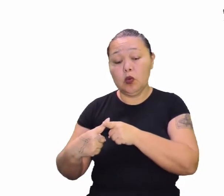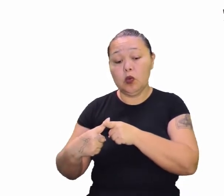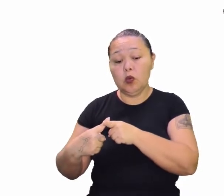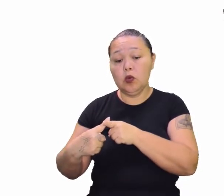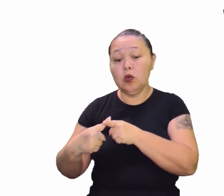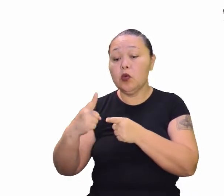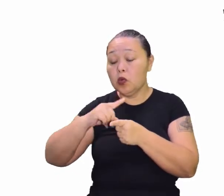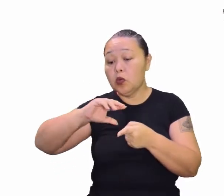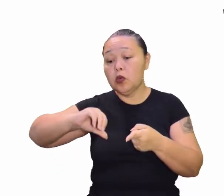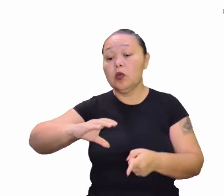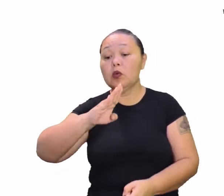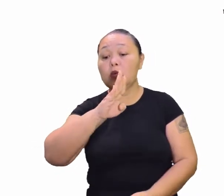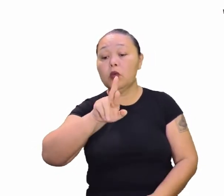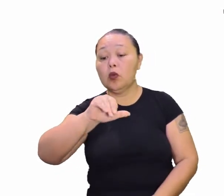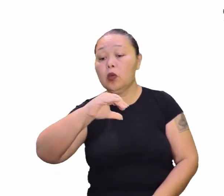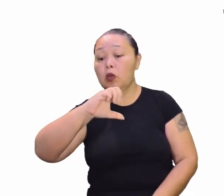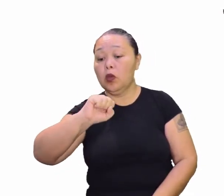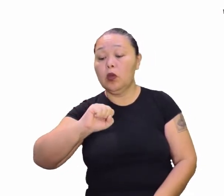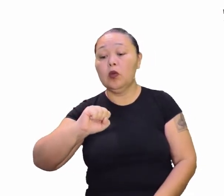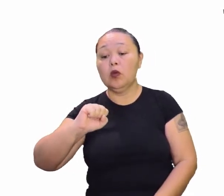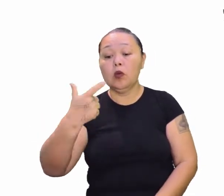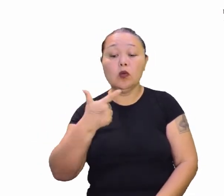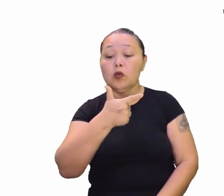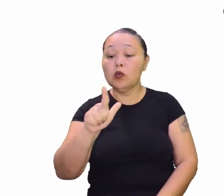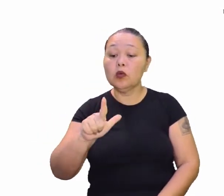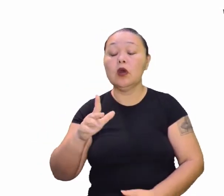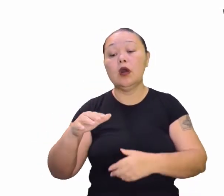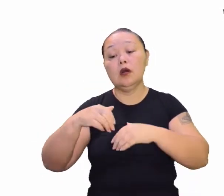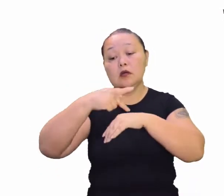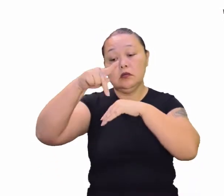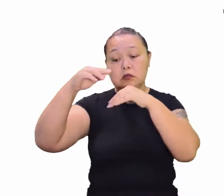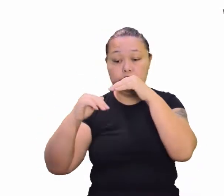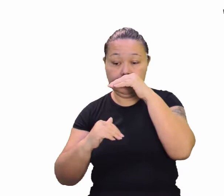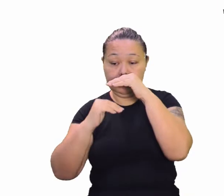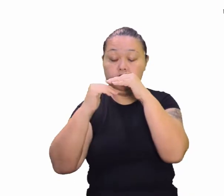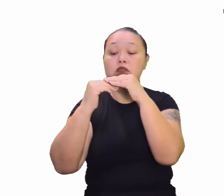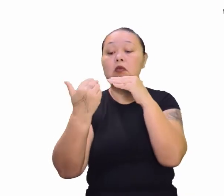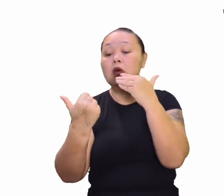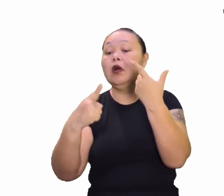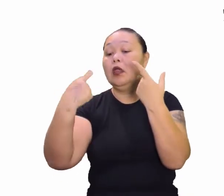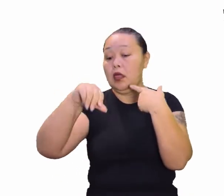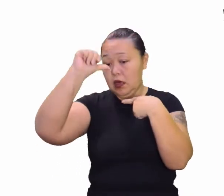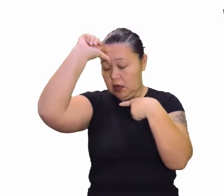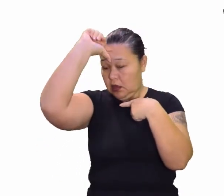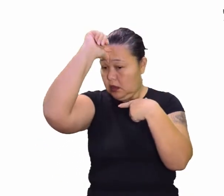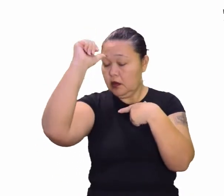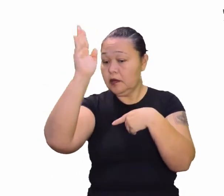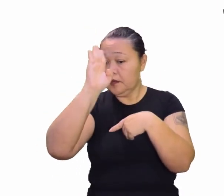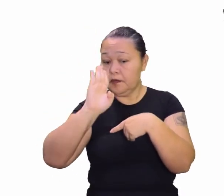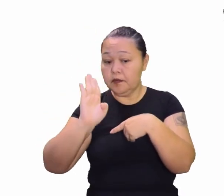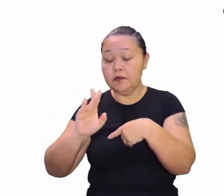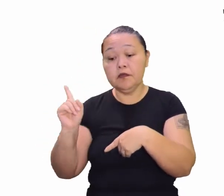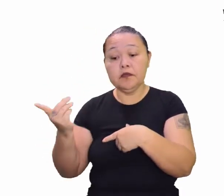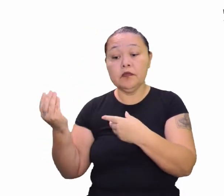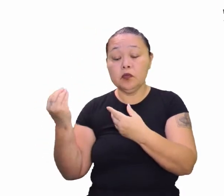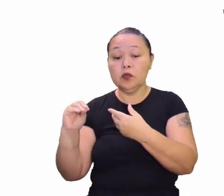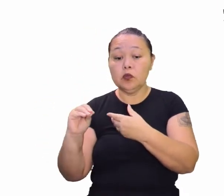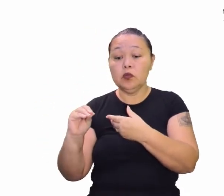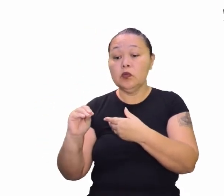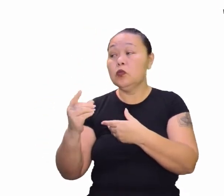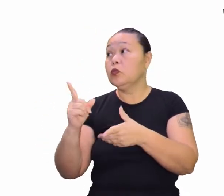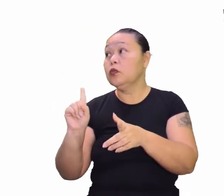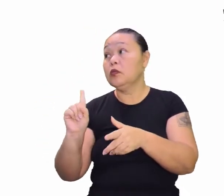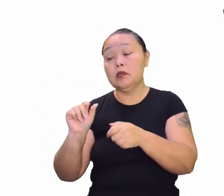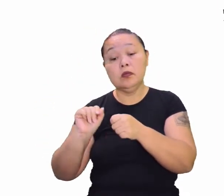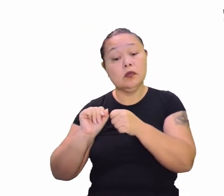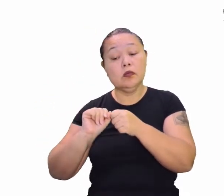Ela faz parte dos BRICS também, né? Também. Porque ela é um país emergente, como o Brasil, a Índia e a Exato, China. excelente observação, porque aí a gente não está falando de